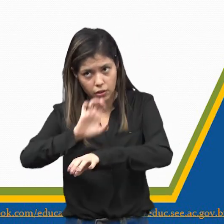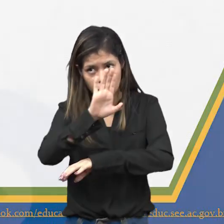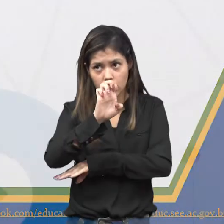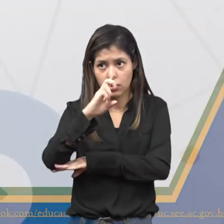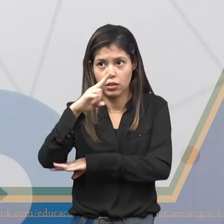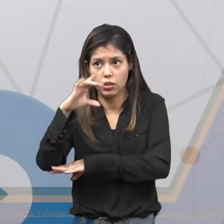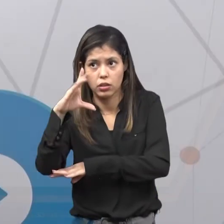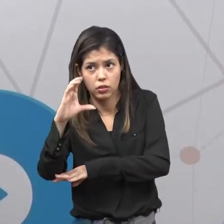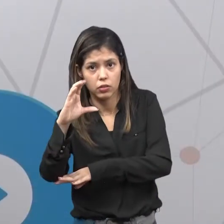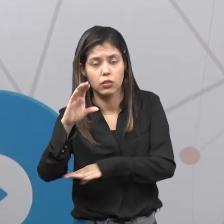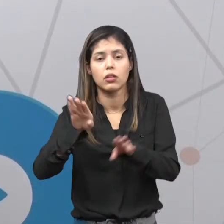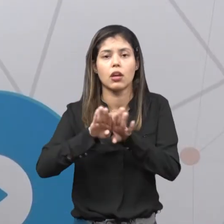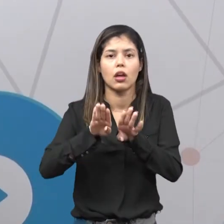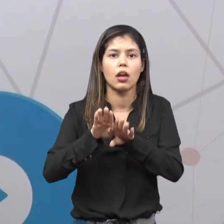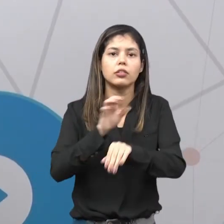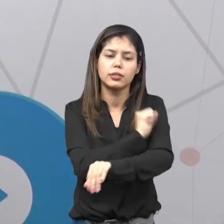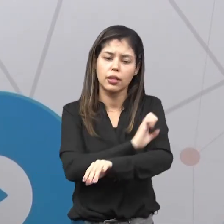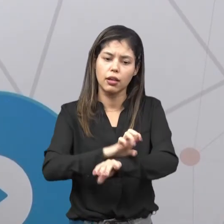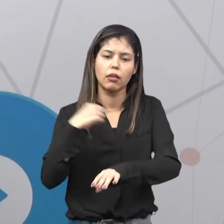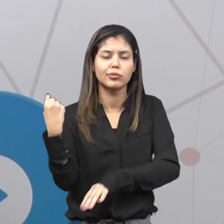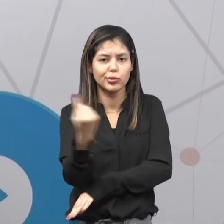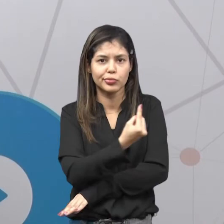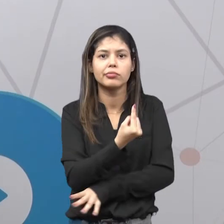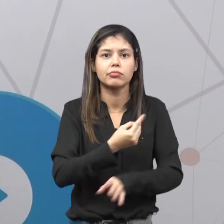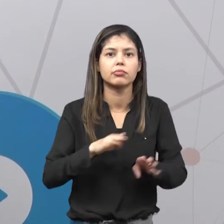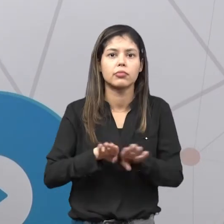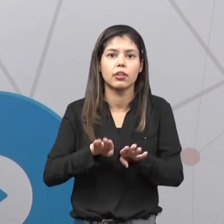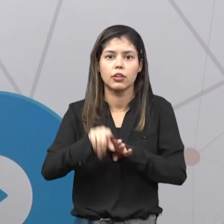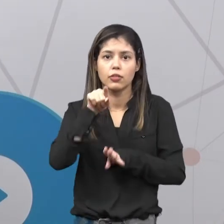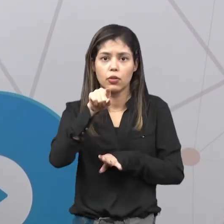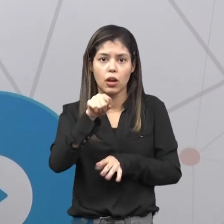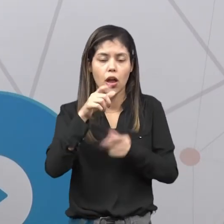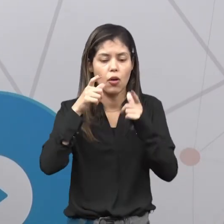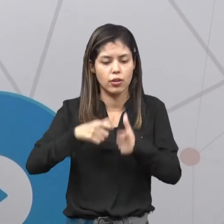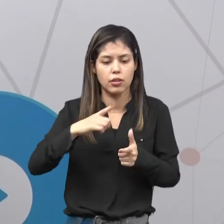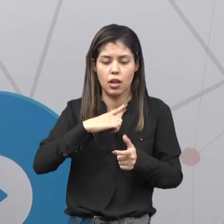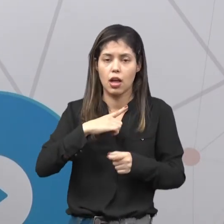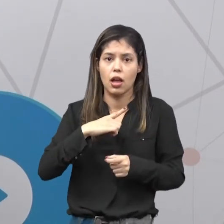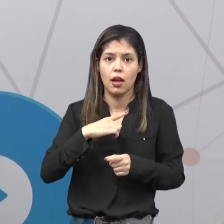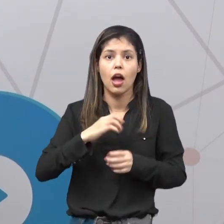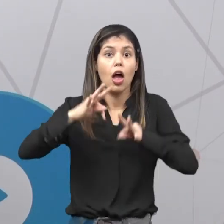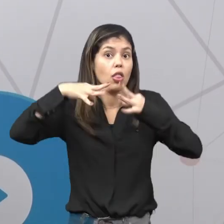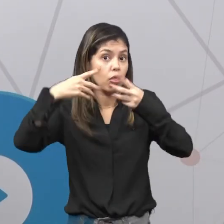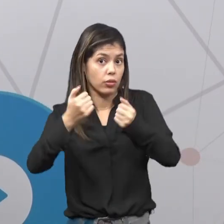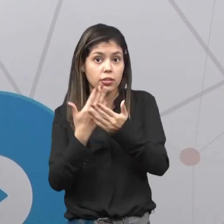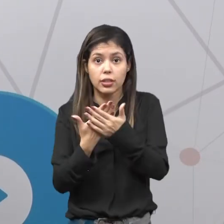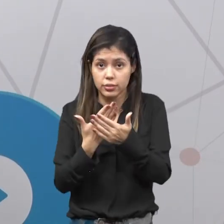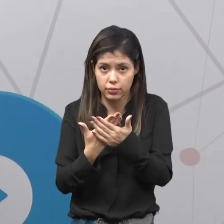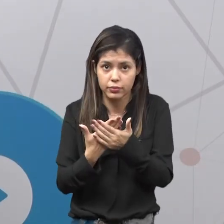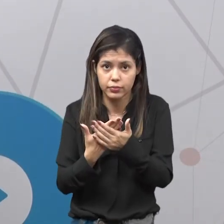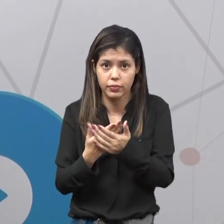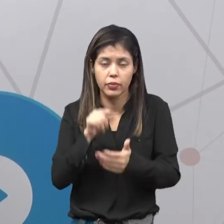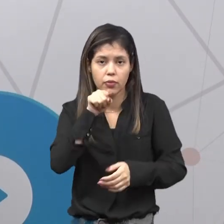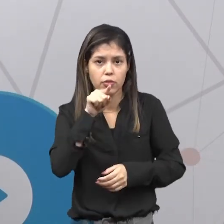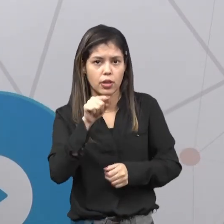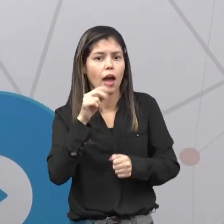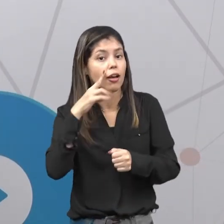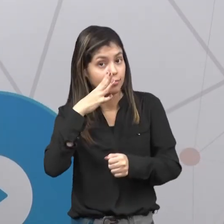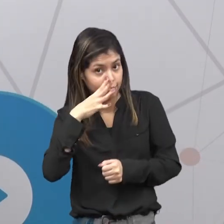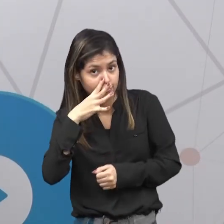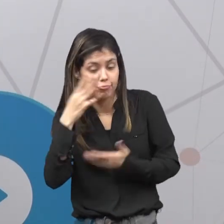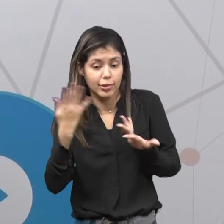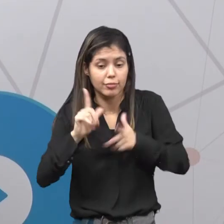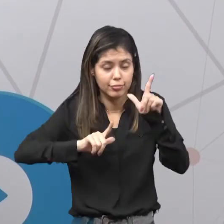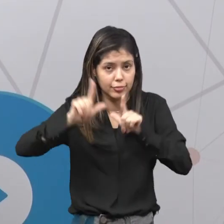plataforma Eduque, que é a plataforma da nossa Secretaria de Educação, onde vão estar disponibilizadas todas as aulas, né, que vocês estão assistindo aí